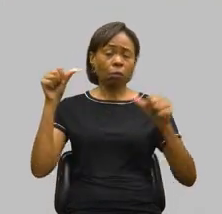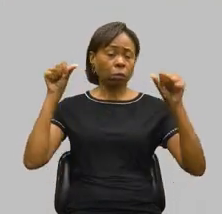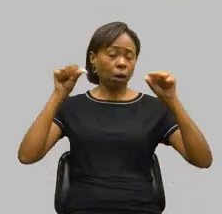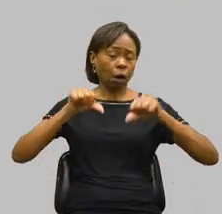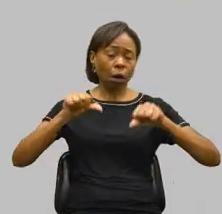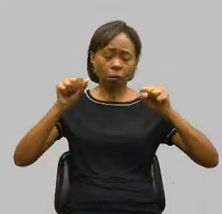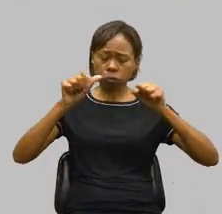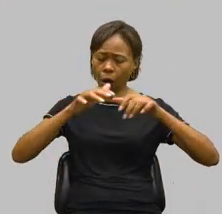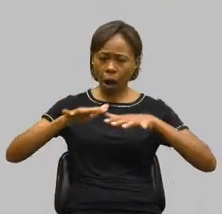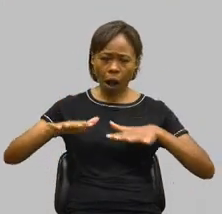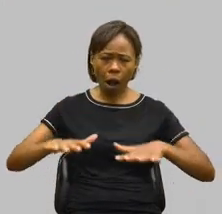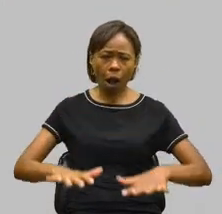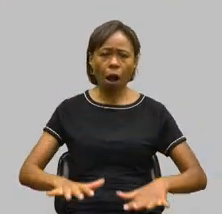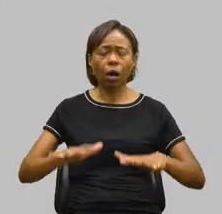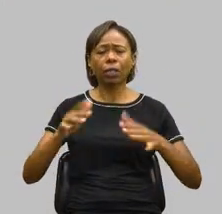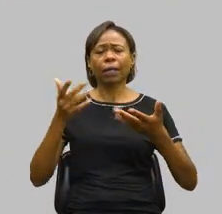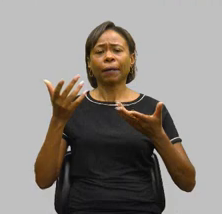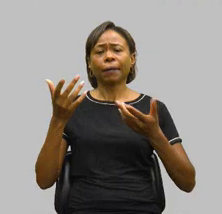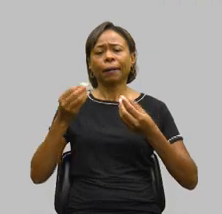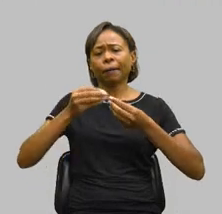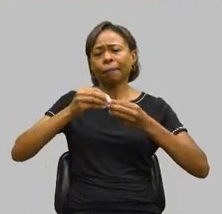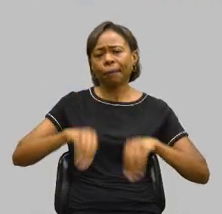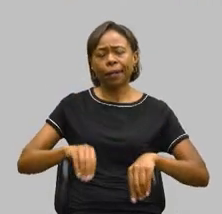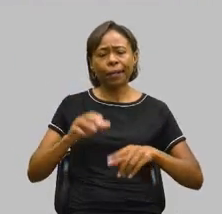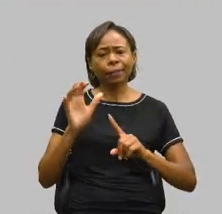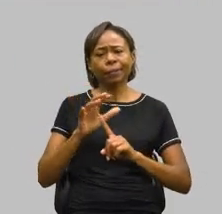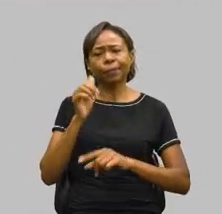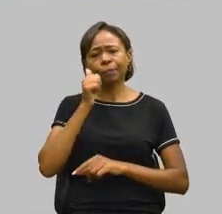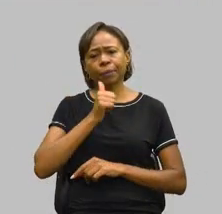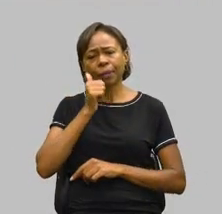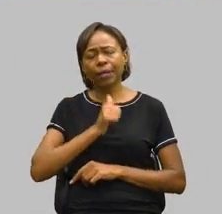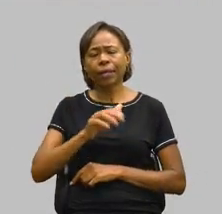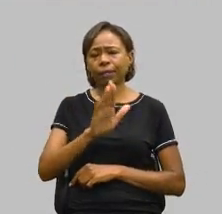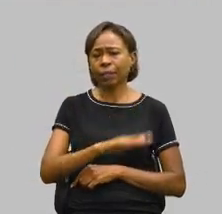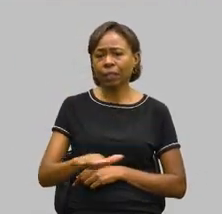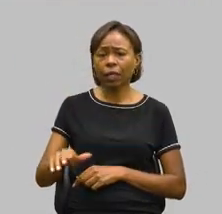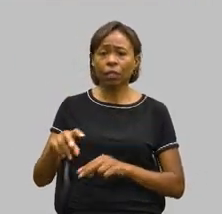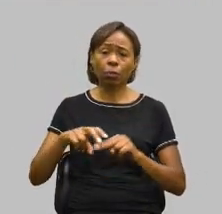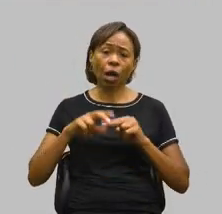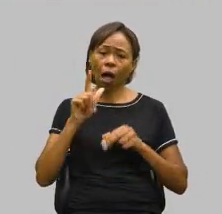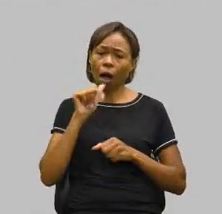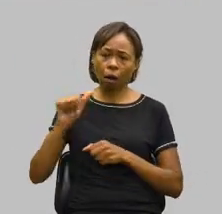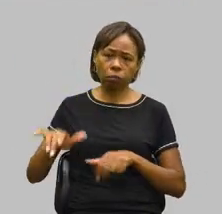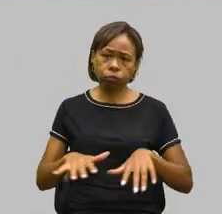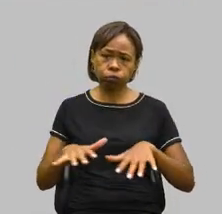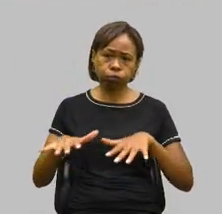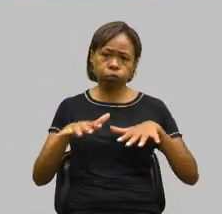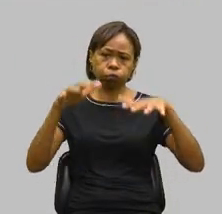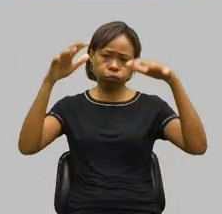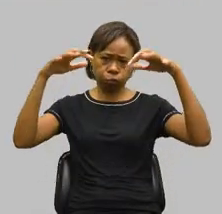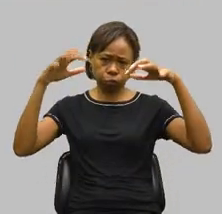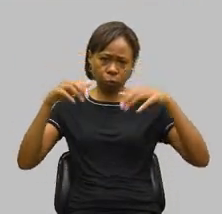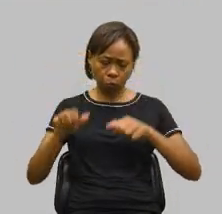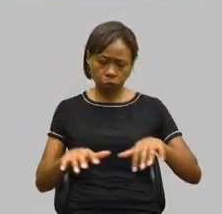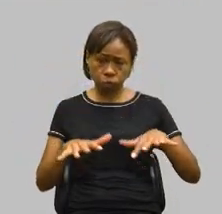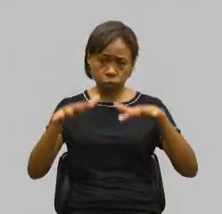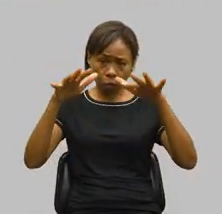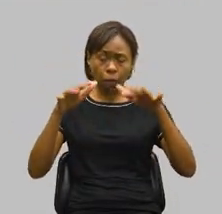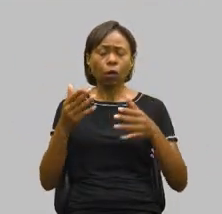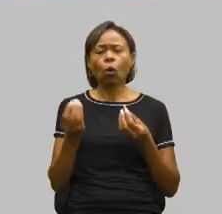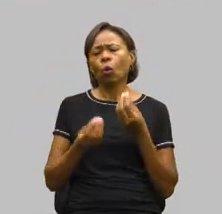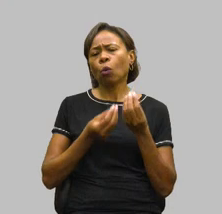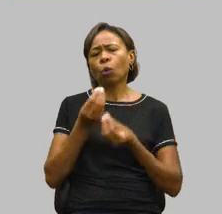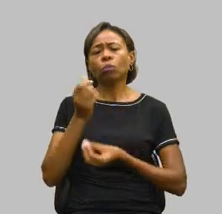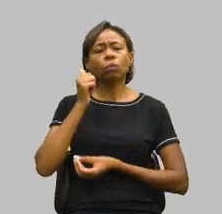afetou mulheres crianças em razão das enchentes no último mês como que Minas Gerais tem se